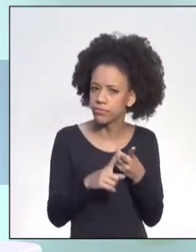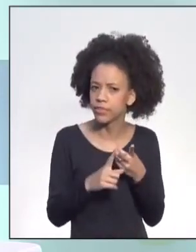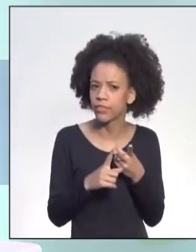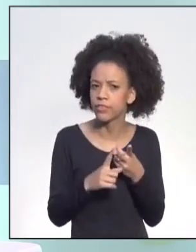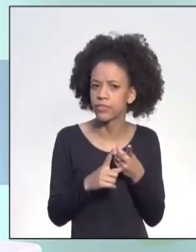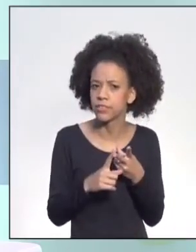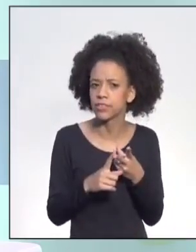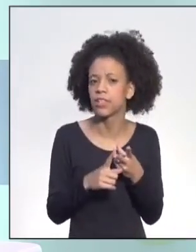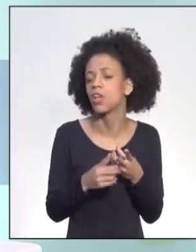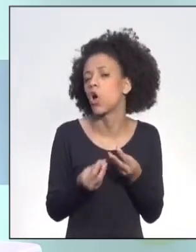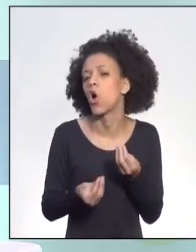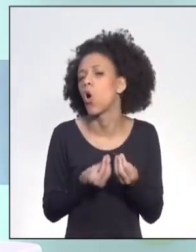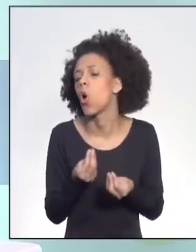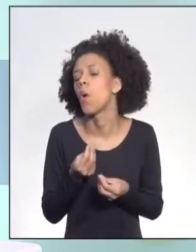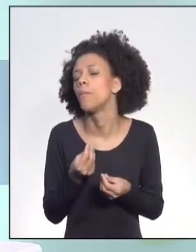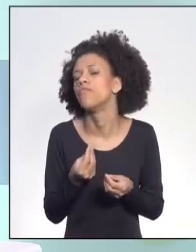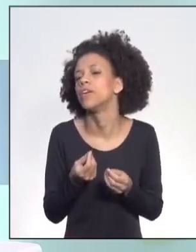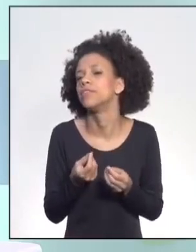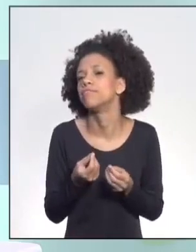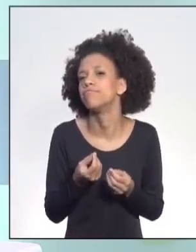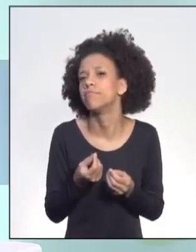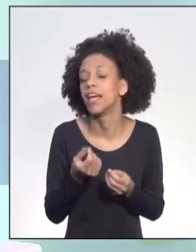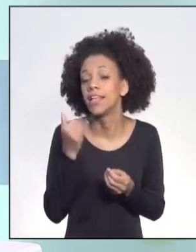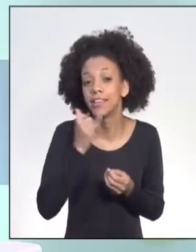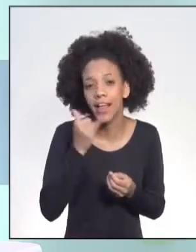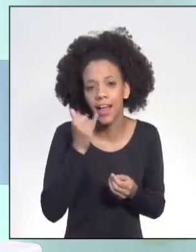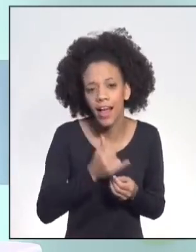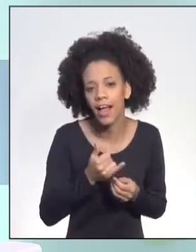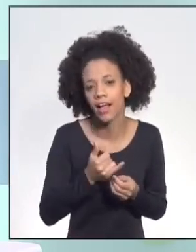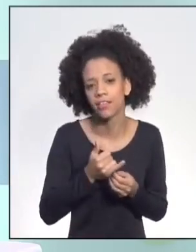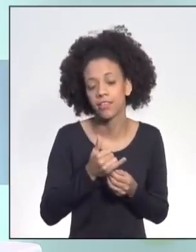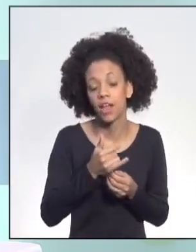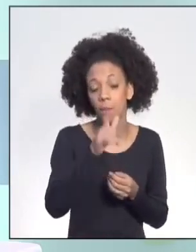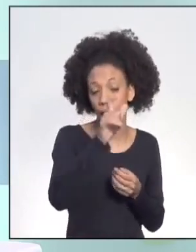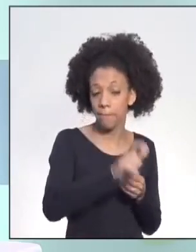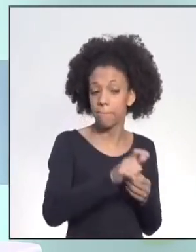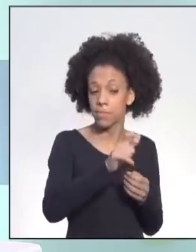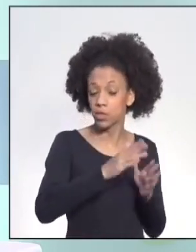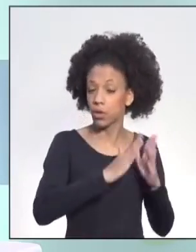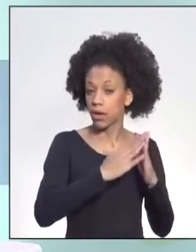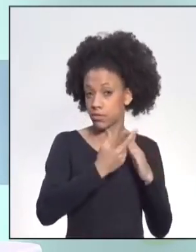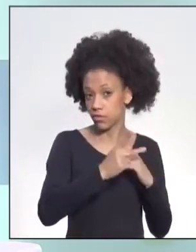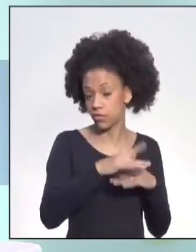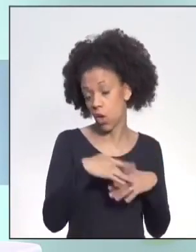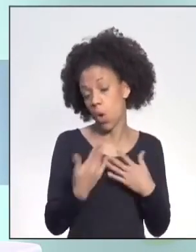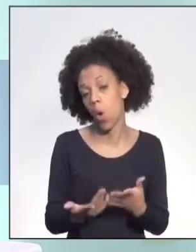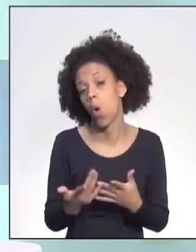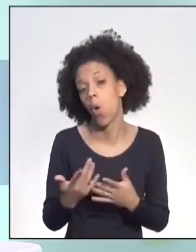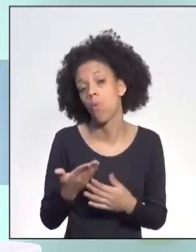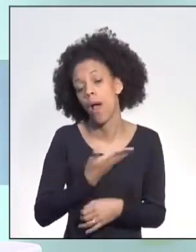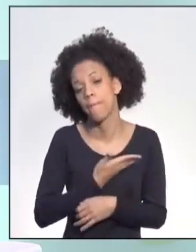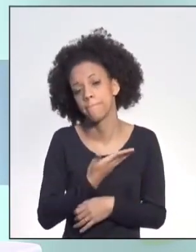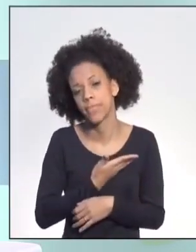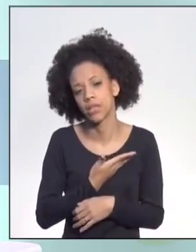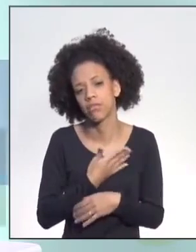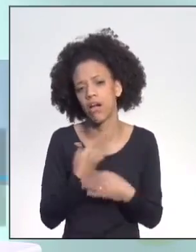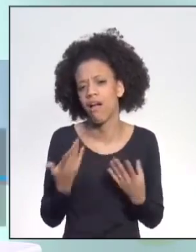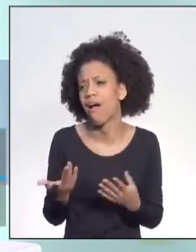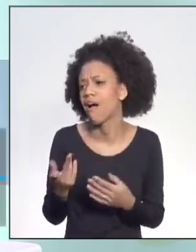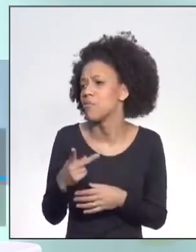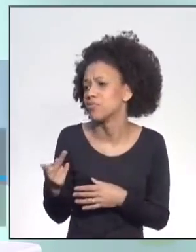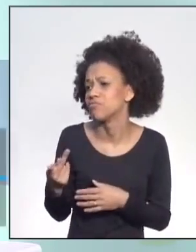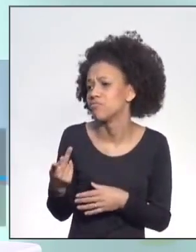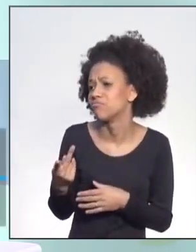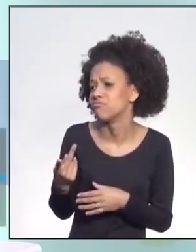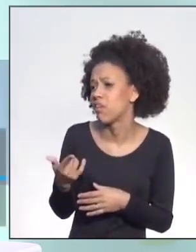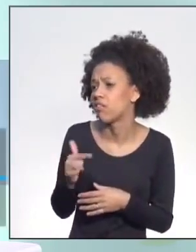para frente. Como vocês farão isso? Vocês podem contar para alguém que está na casa de vocês, ou conta para um amigo. Professora, eu não tenho ninguém